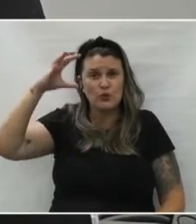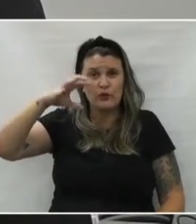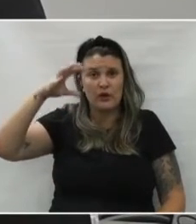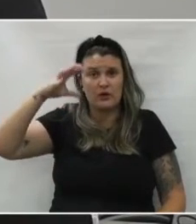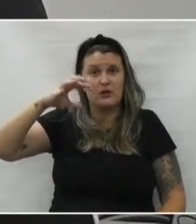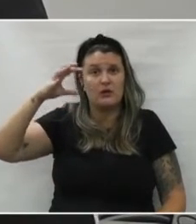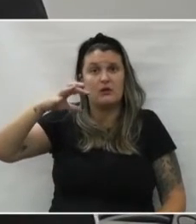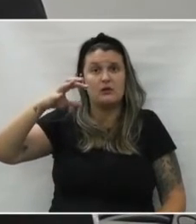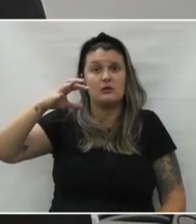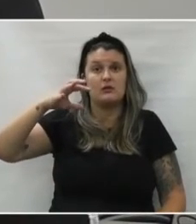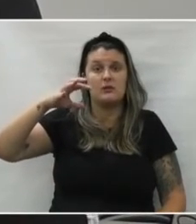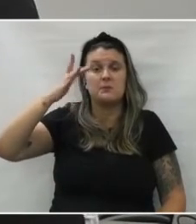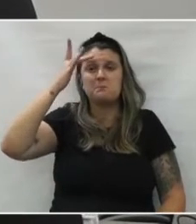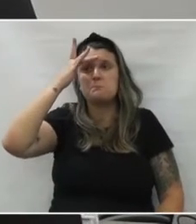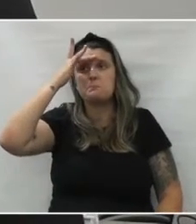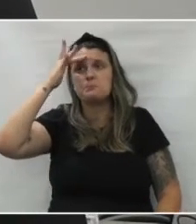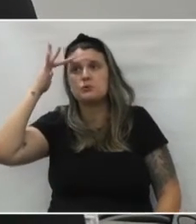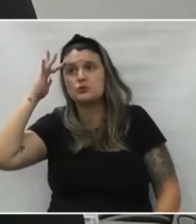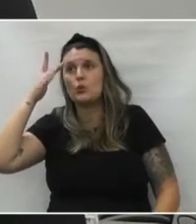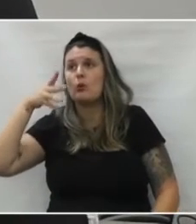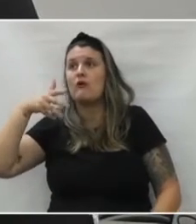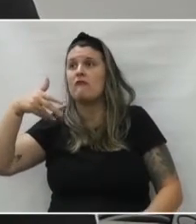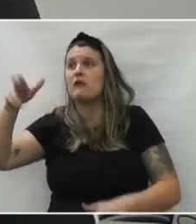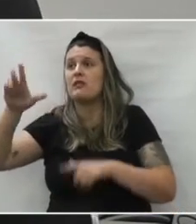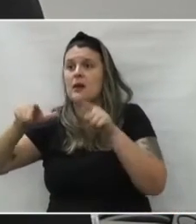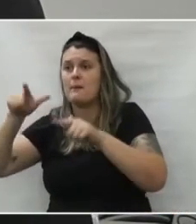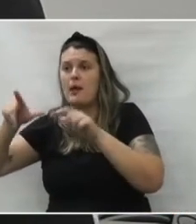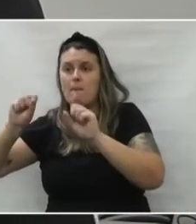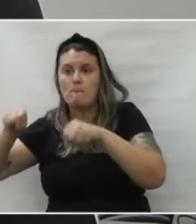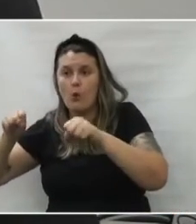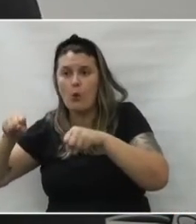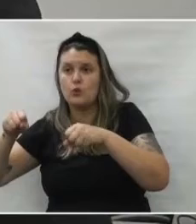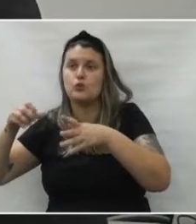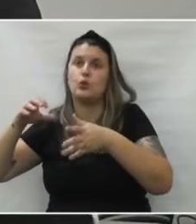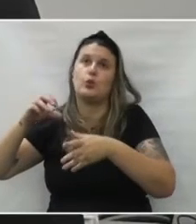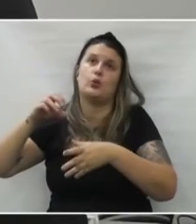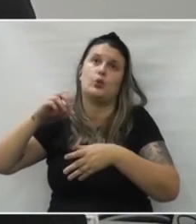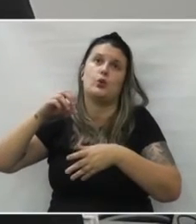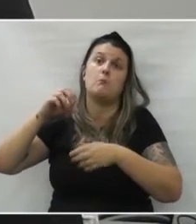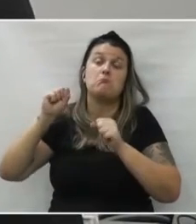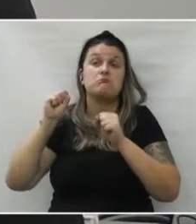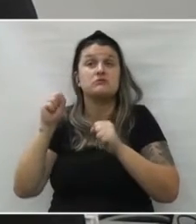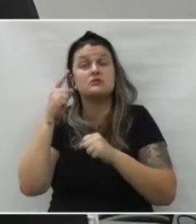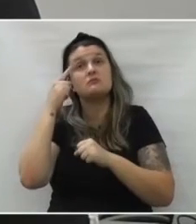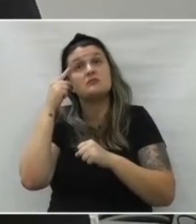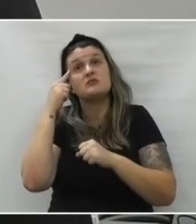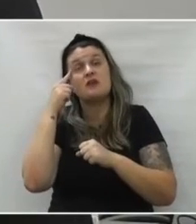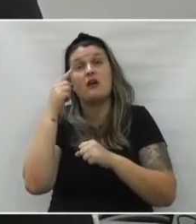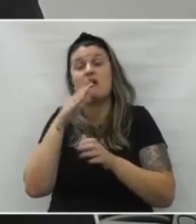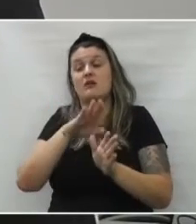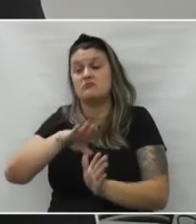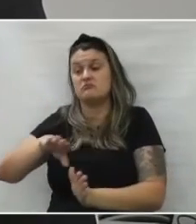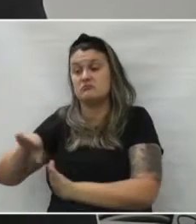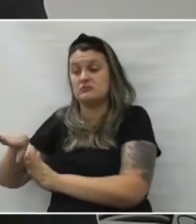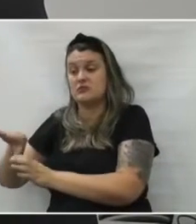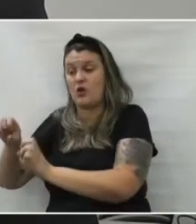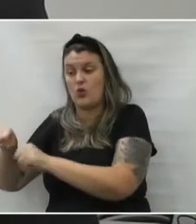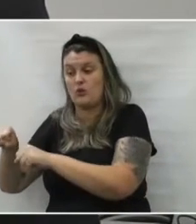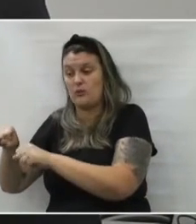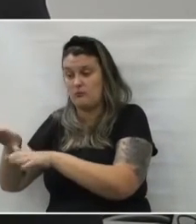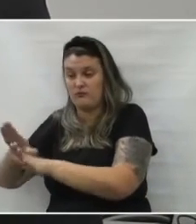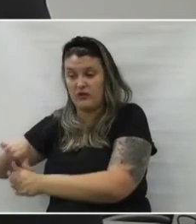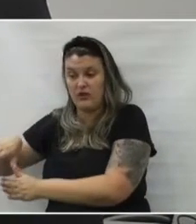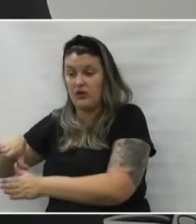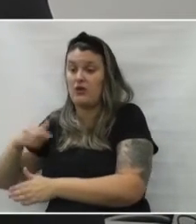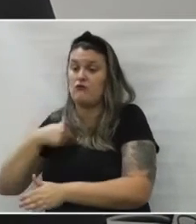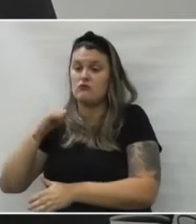dia de chuva, uma pessoa que vai trabalhar com a sua motocicleta, né? Ele poderia muito bem usar o transporte coletivo,